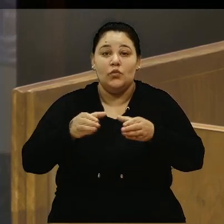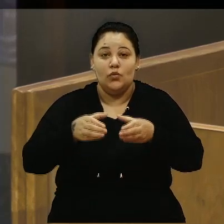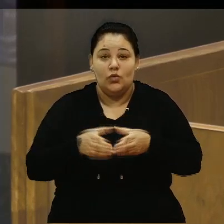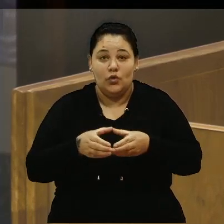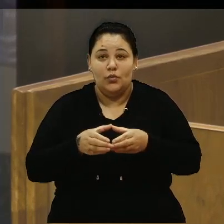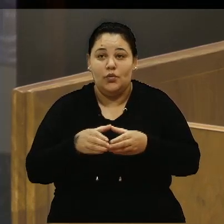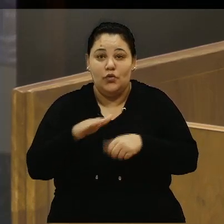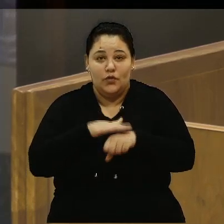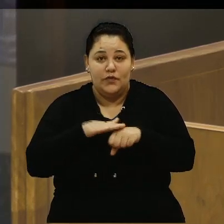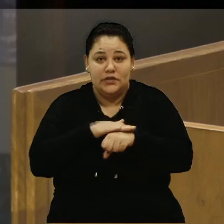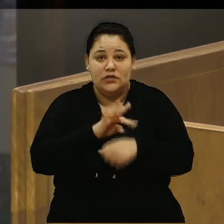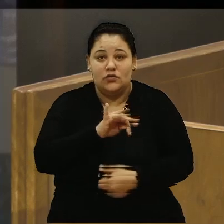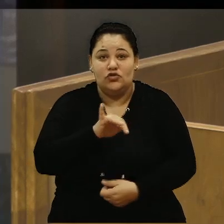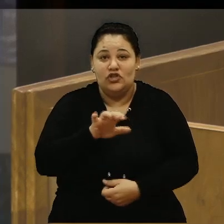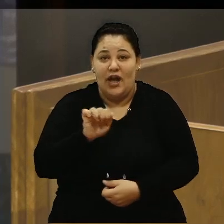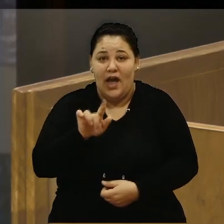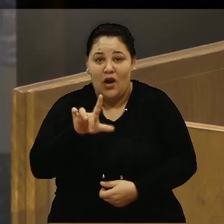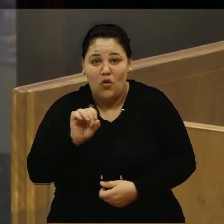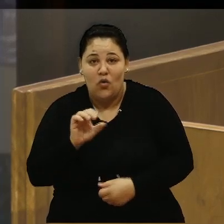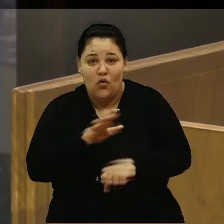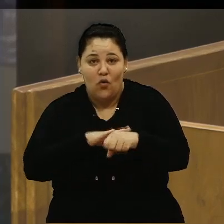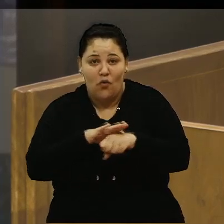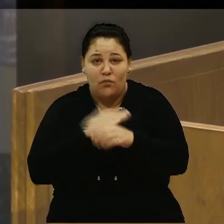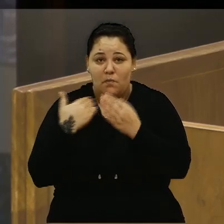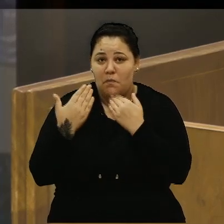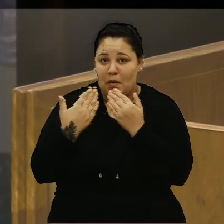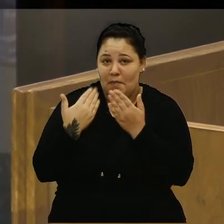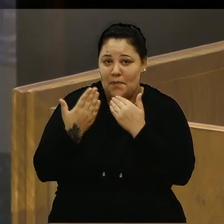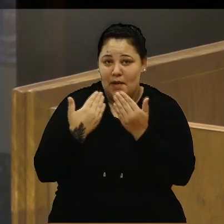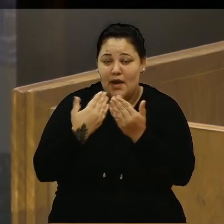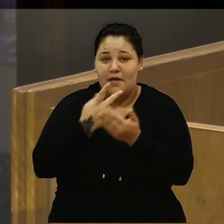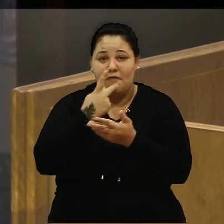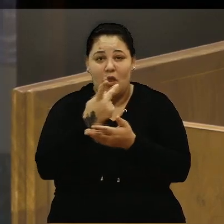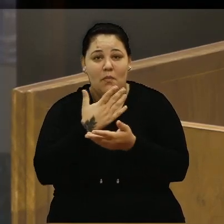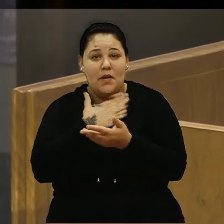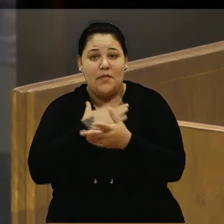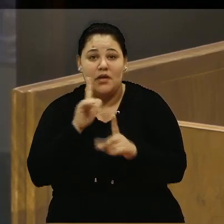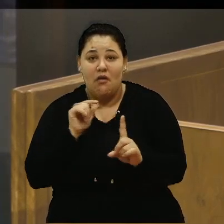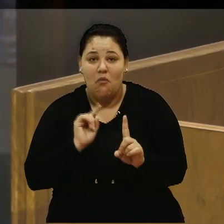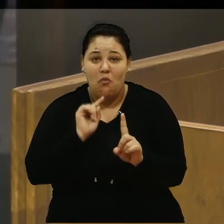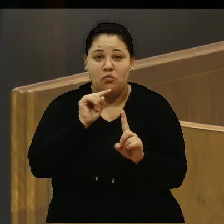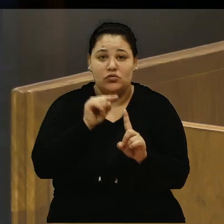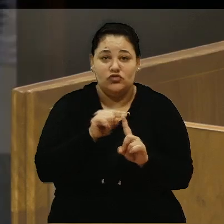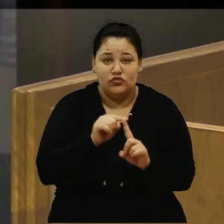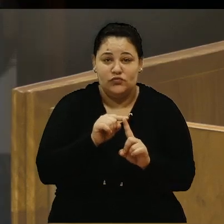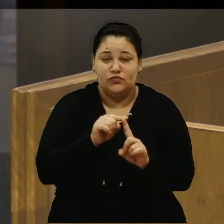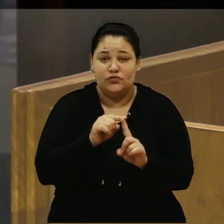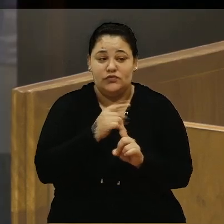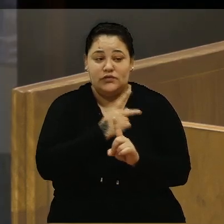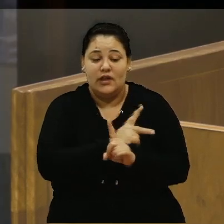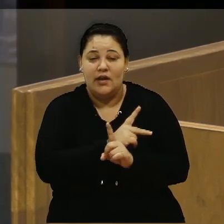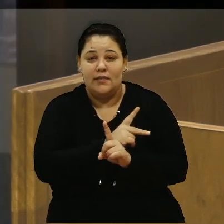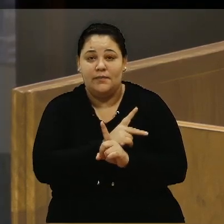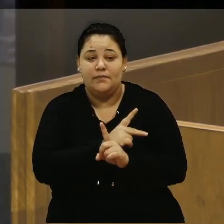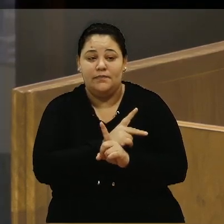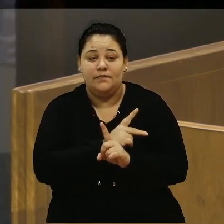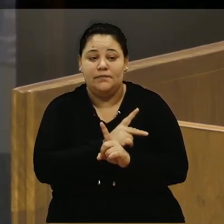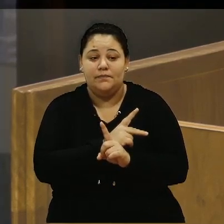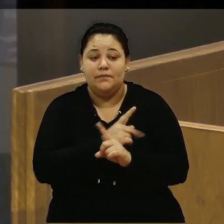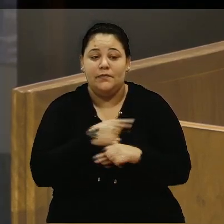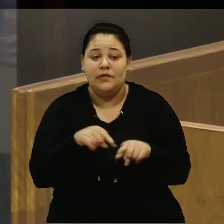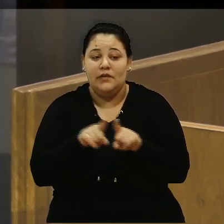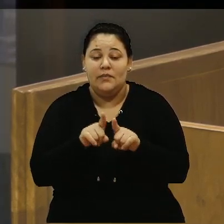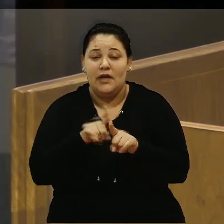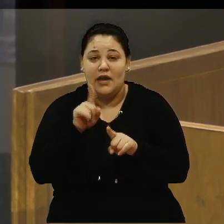conversando com o Thiago, ele me comentou, que os objetivos deles é fazer